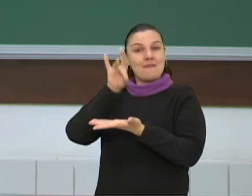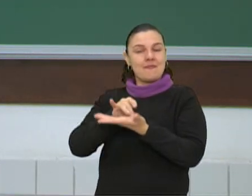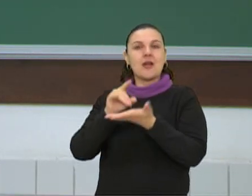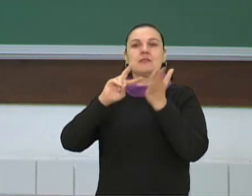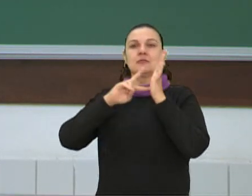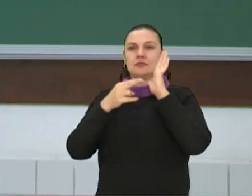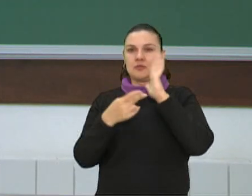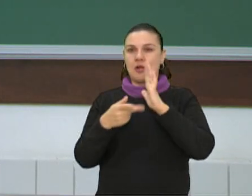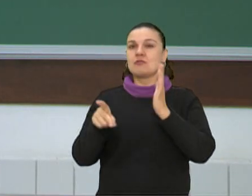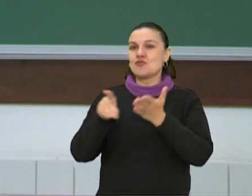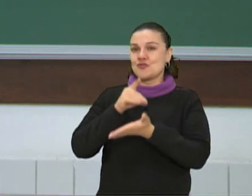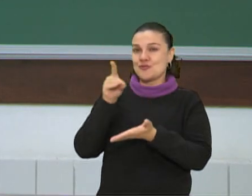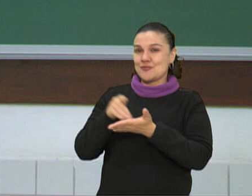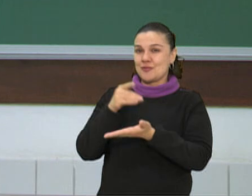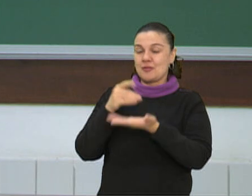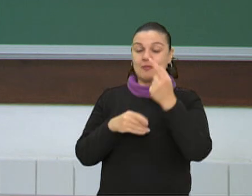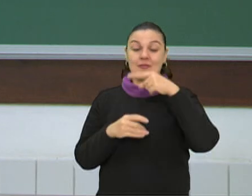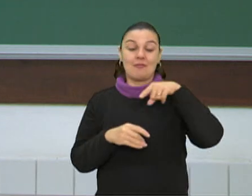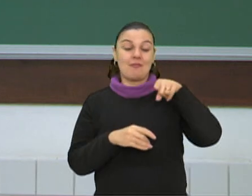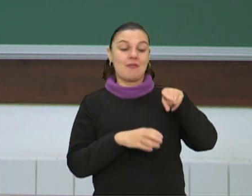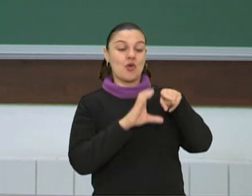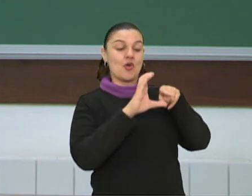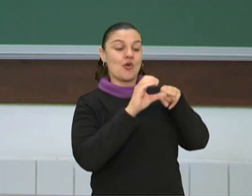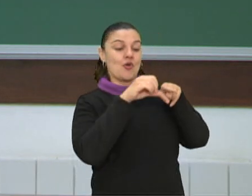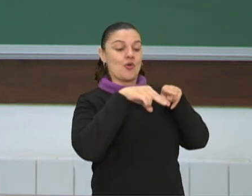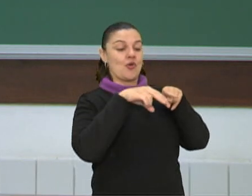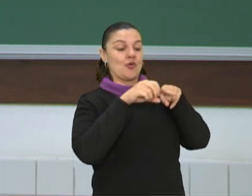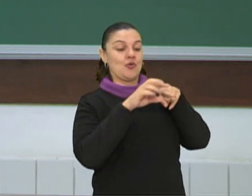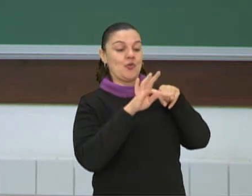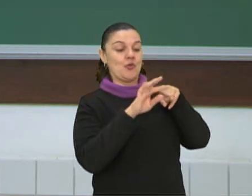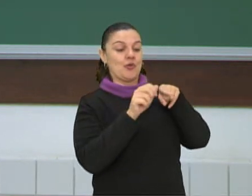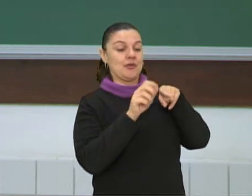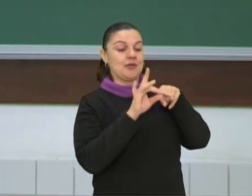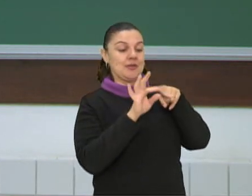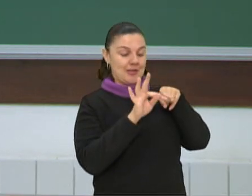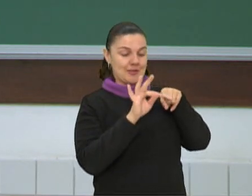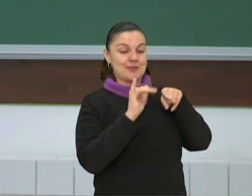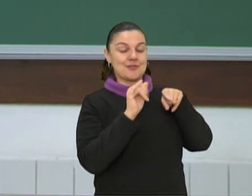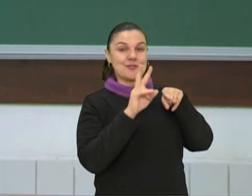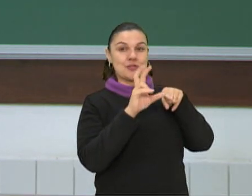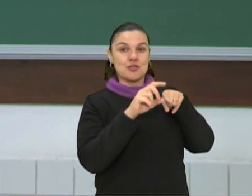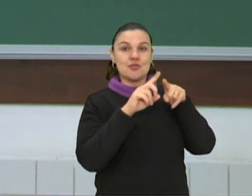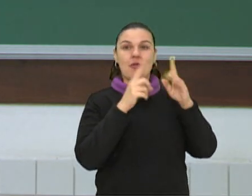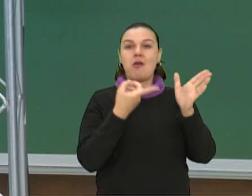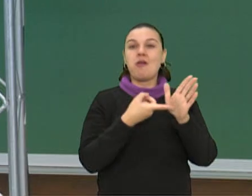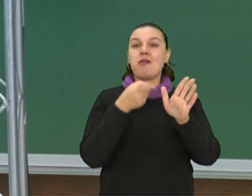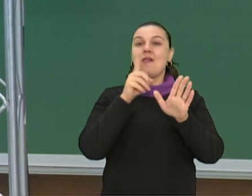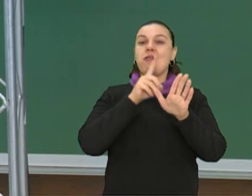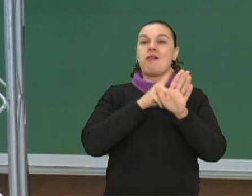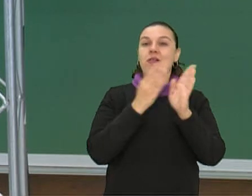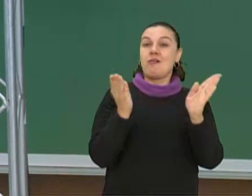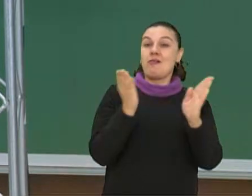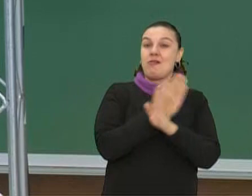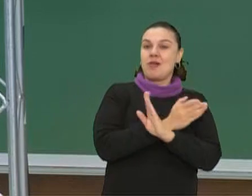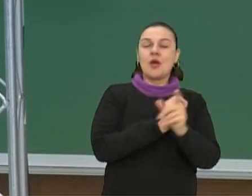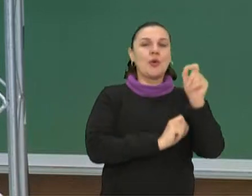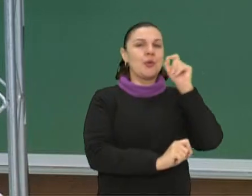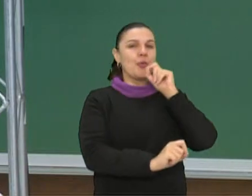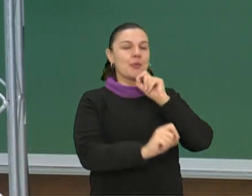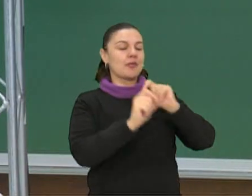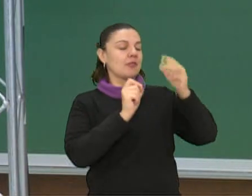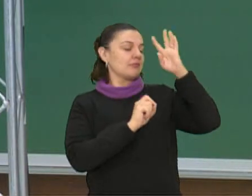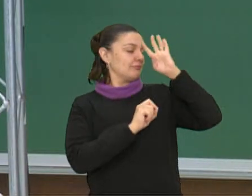dado ao dicionário. O sentido conotativo é um sentido figurado. Para que isso? Para